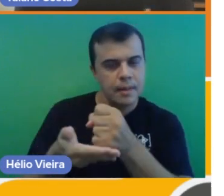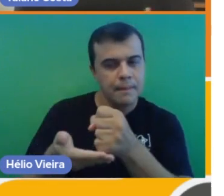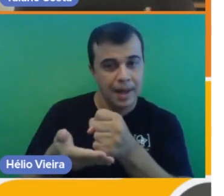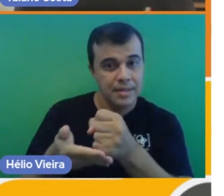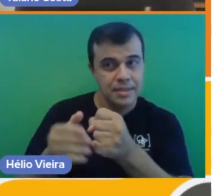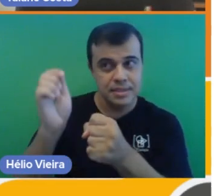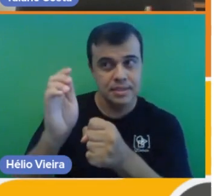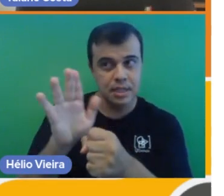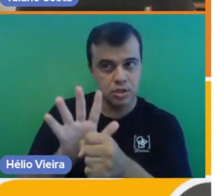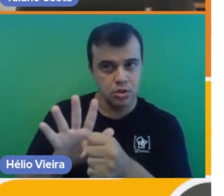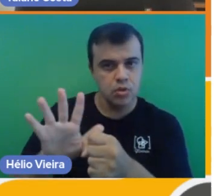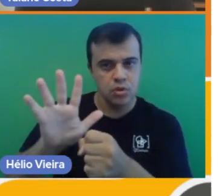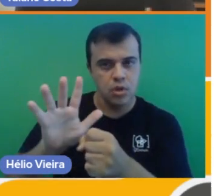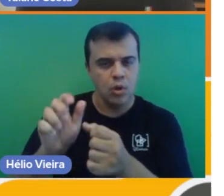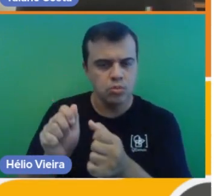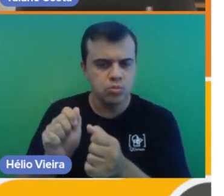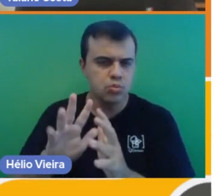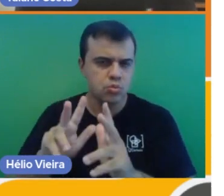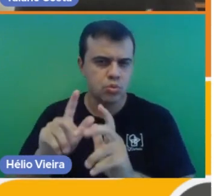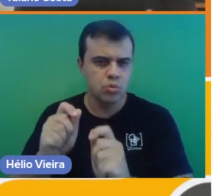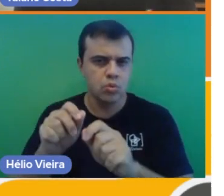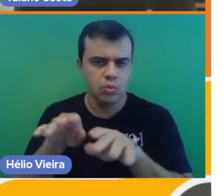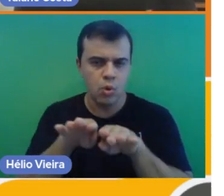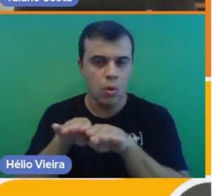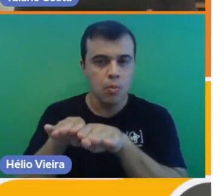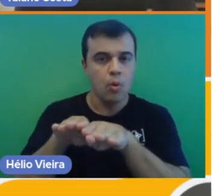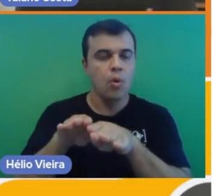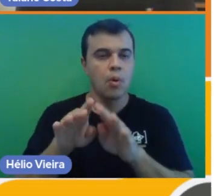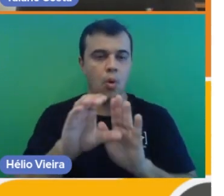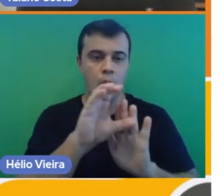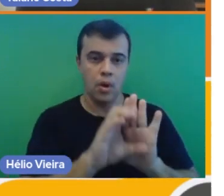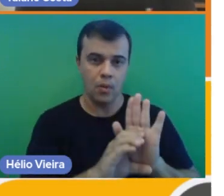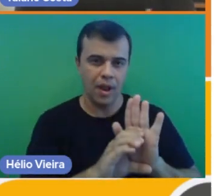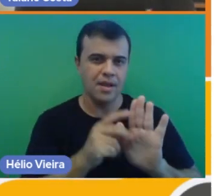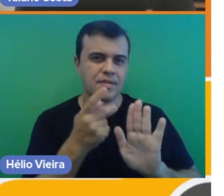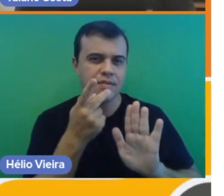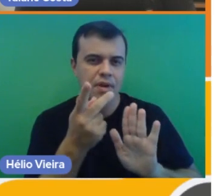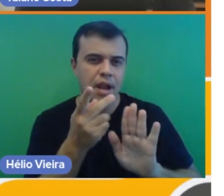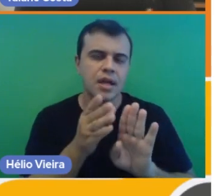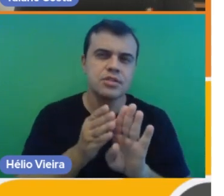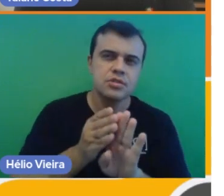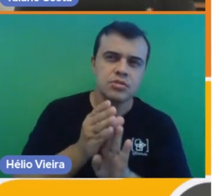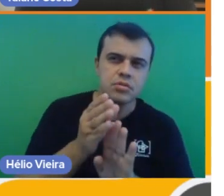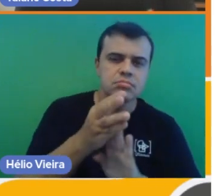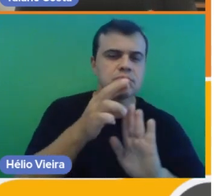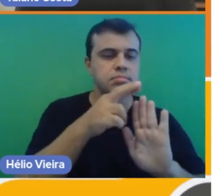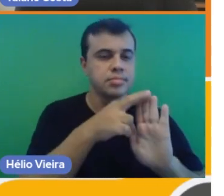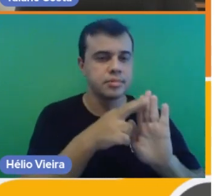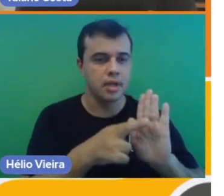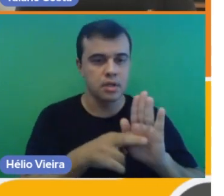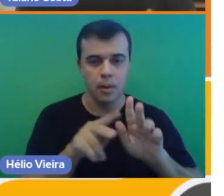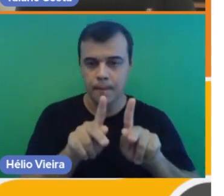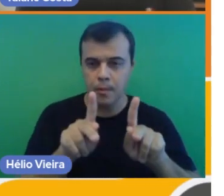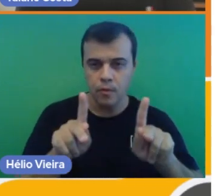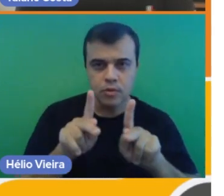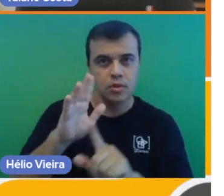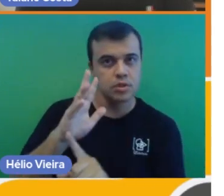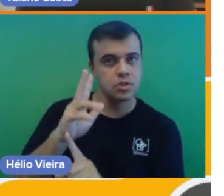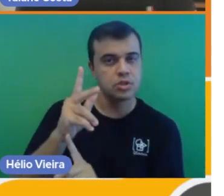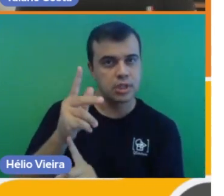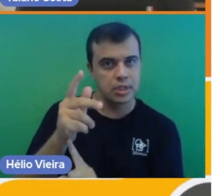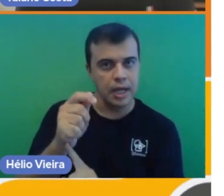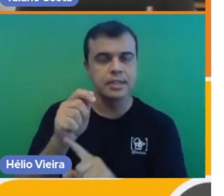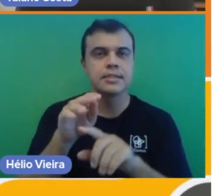Nacional Comum Curricular. Ela vai trazer algumas diretrizes para os professores de artes,